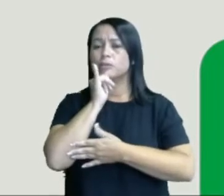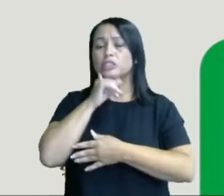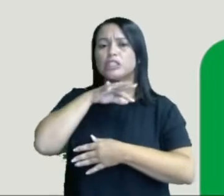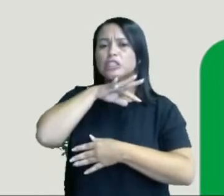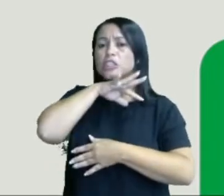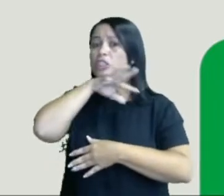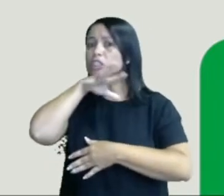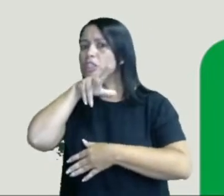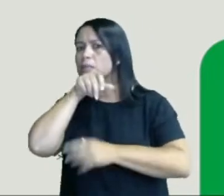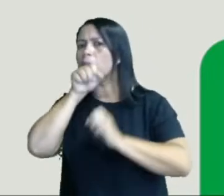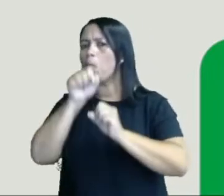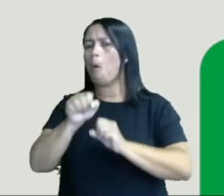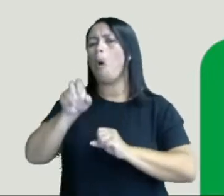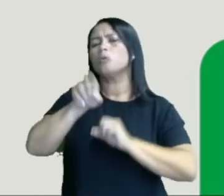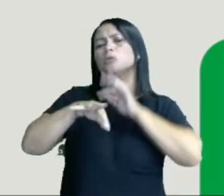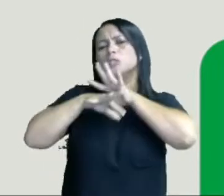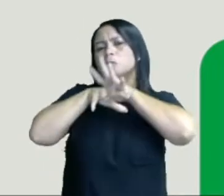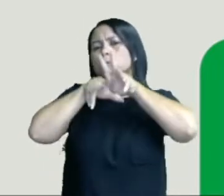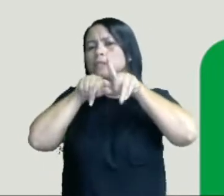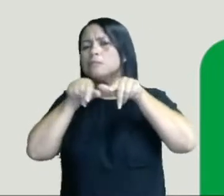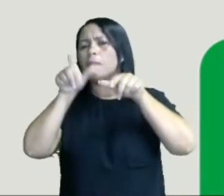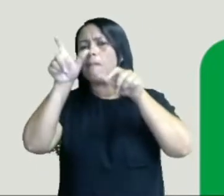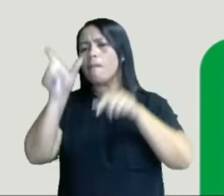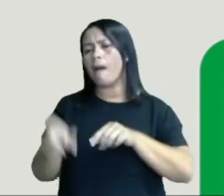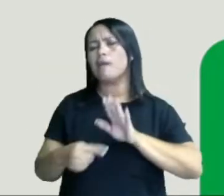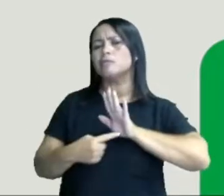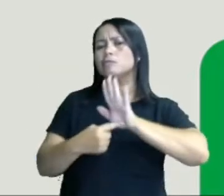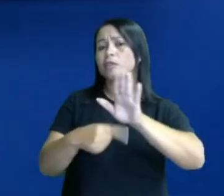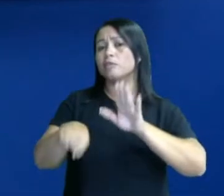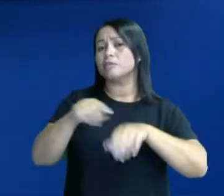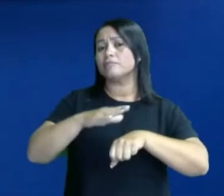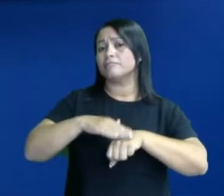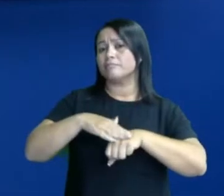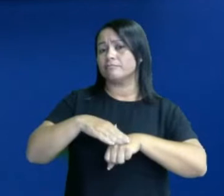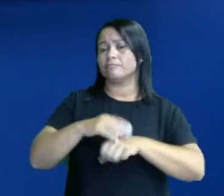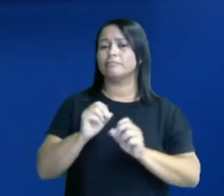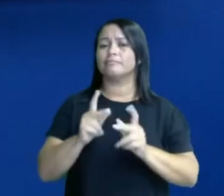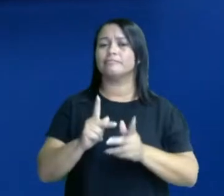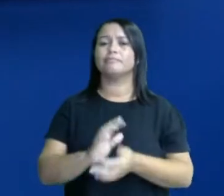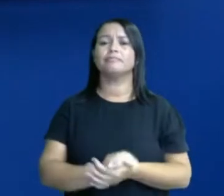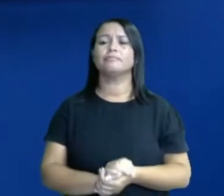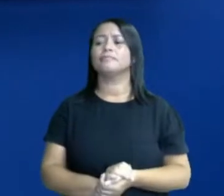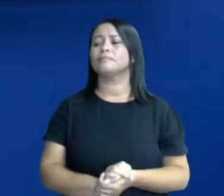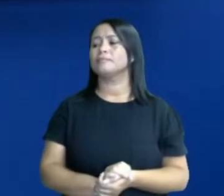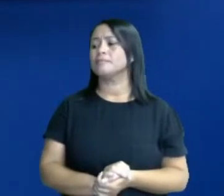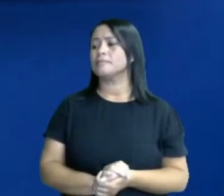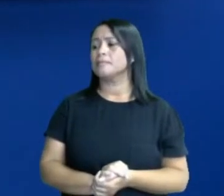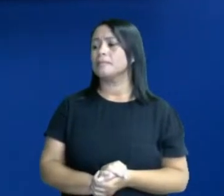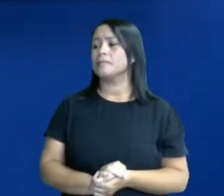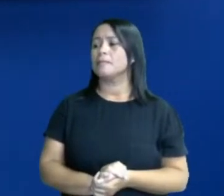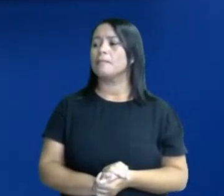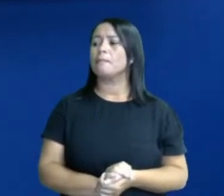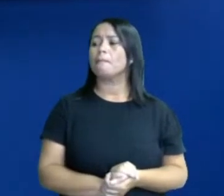podem utilizar esses animais para fazer a produção de vocês, tá bem?